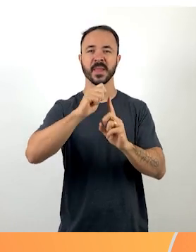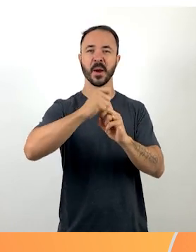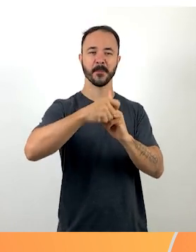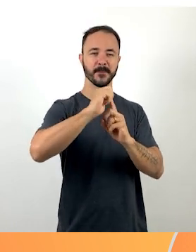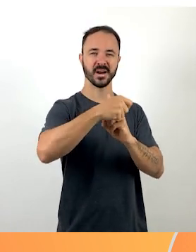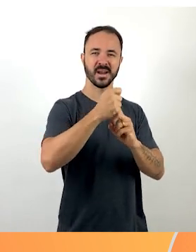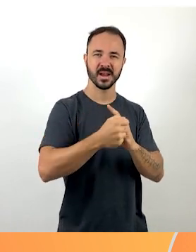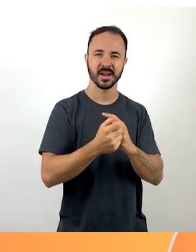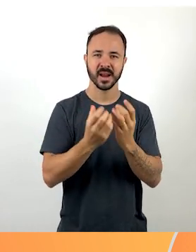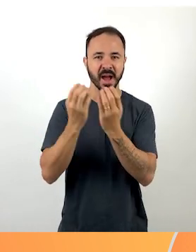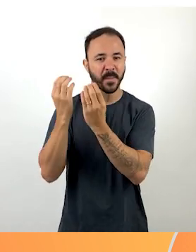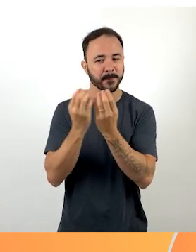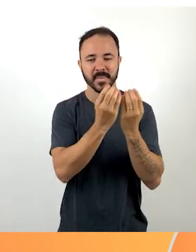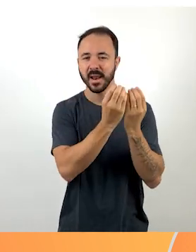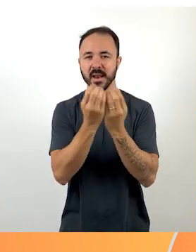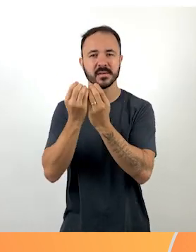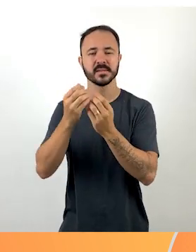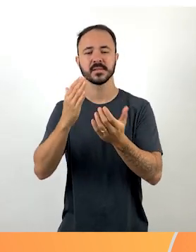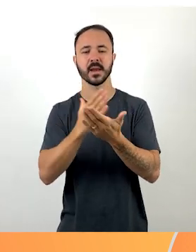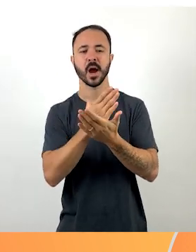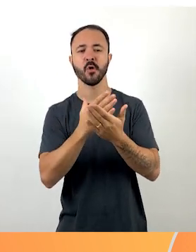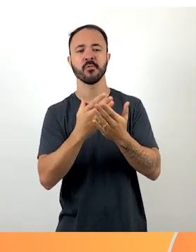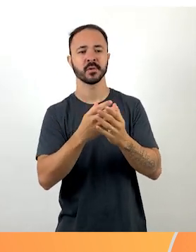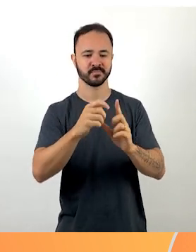melancia, que são utilizadas em composteira.